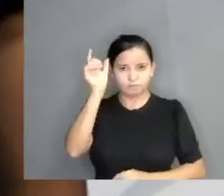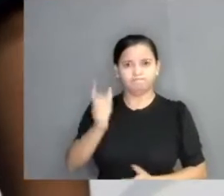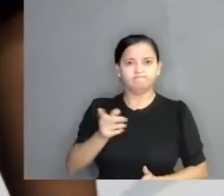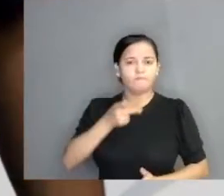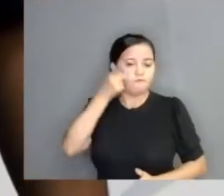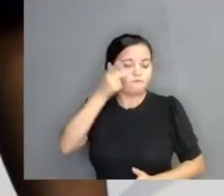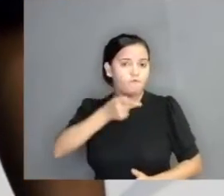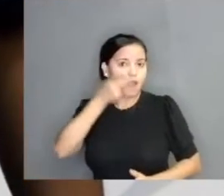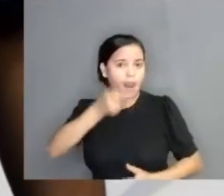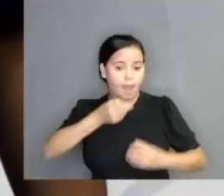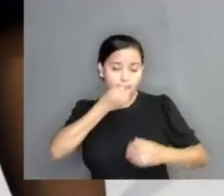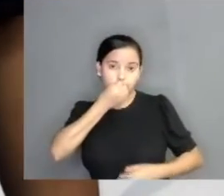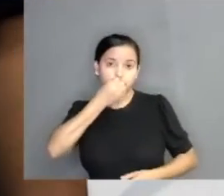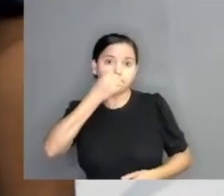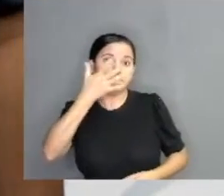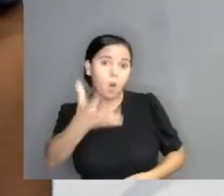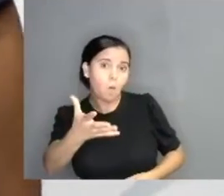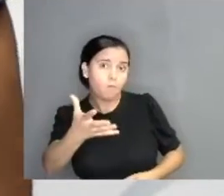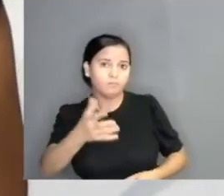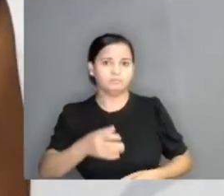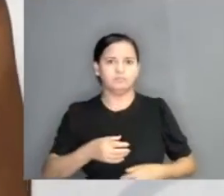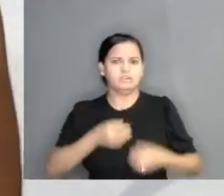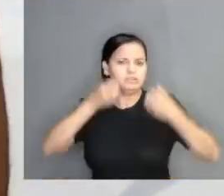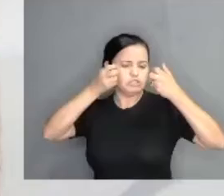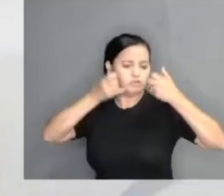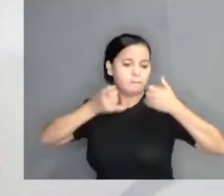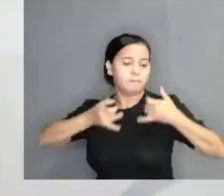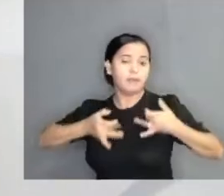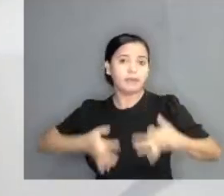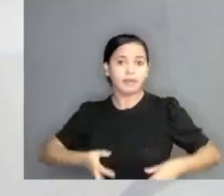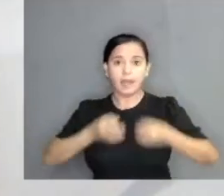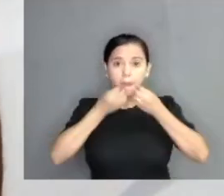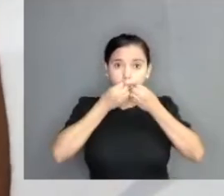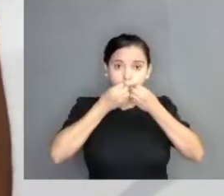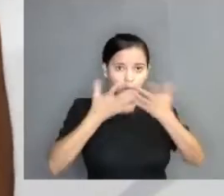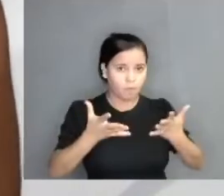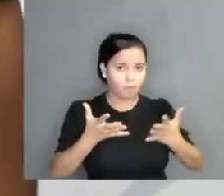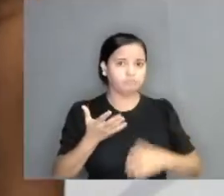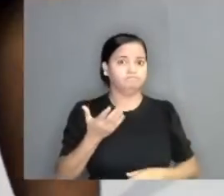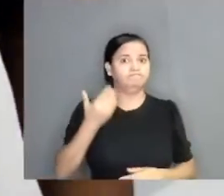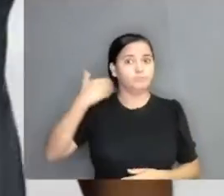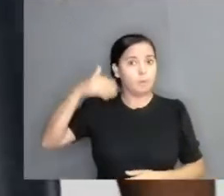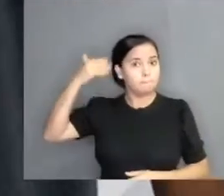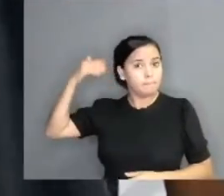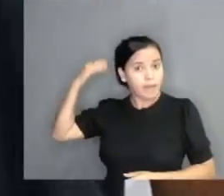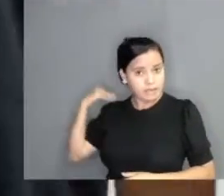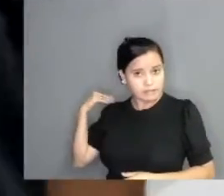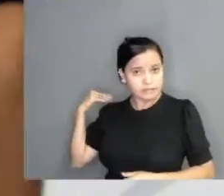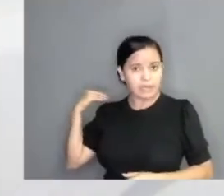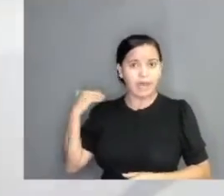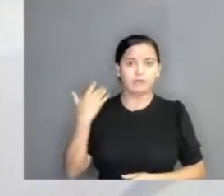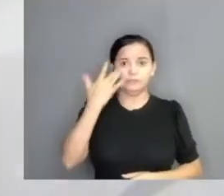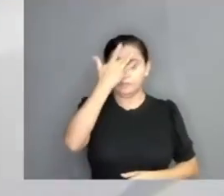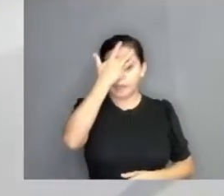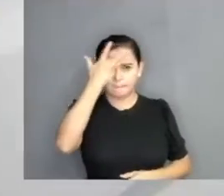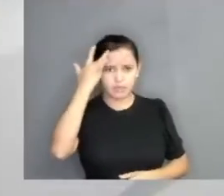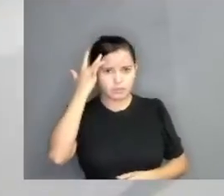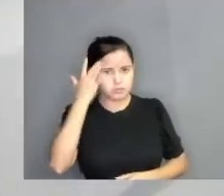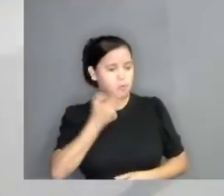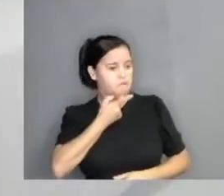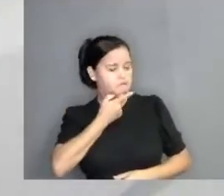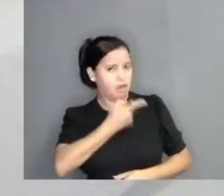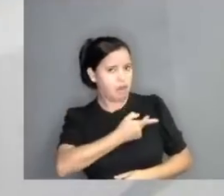O ato de se explicar bem, o que era muito bem visto na época. Um homem que soubesse falar,